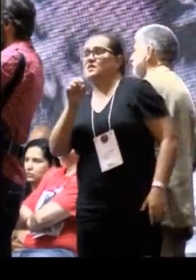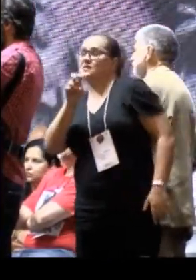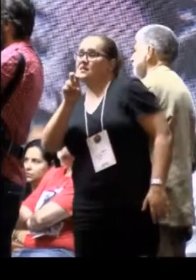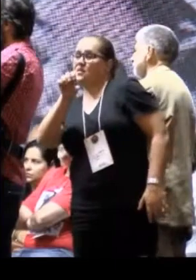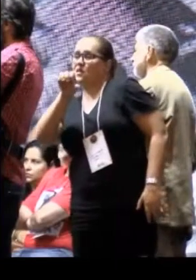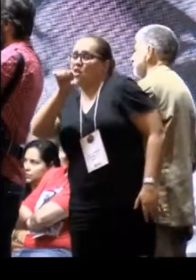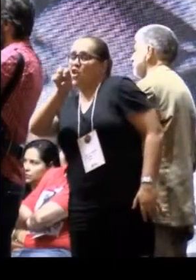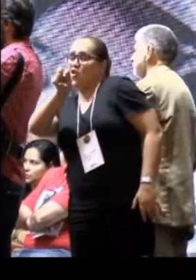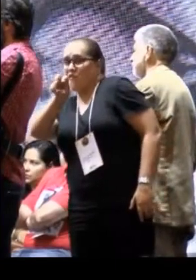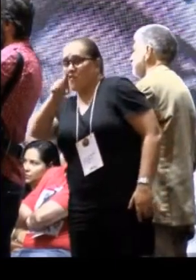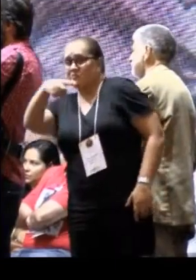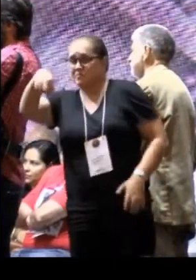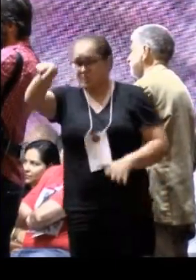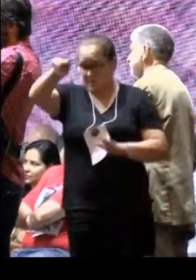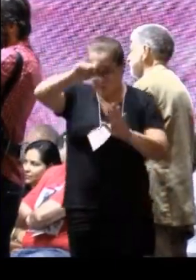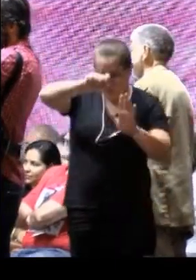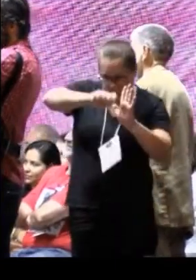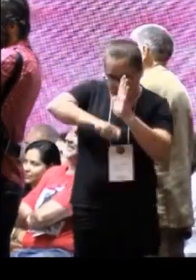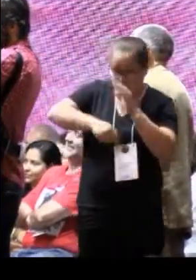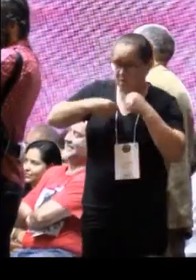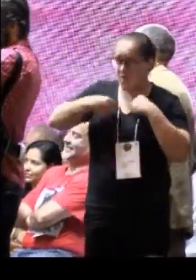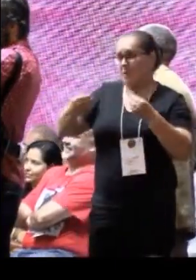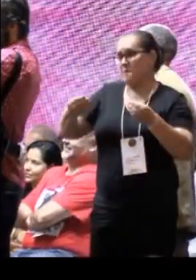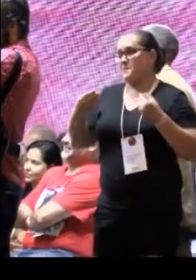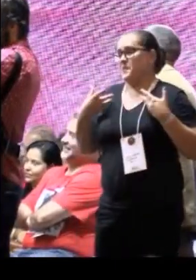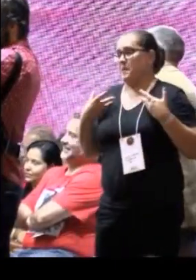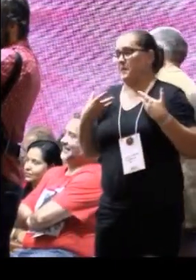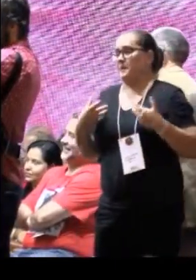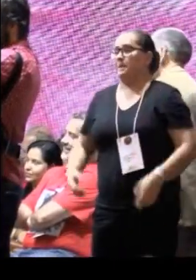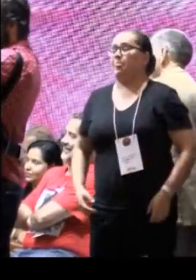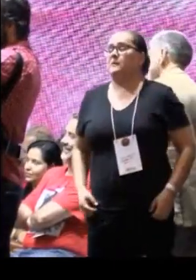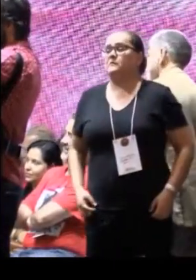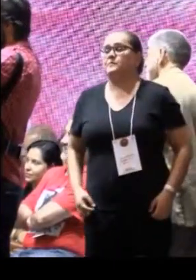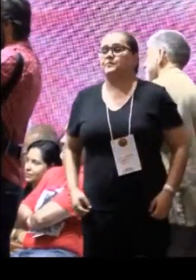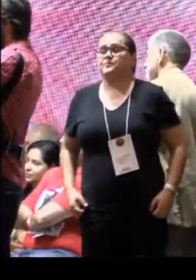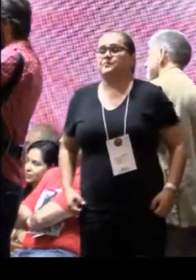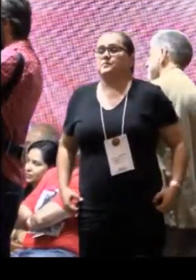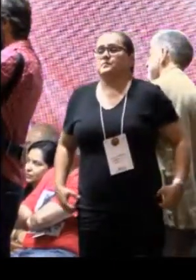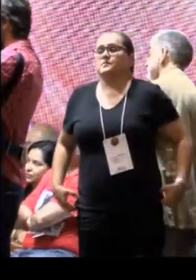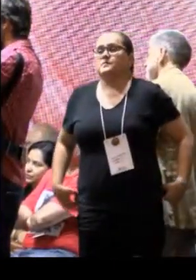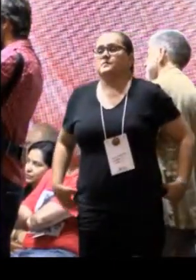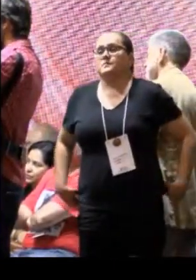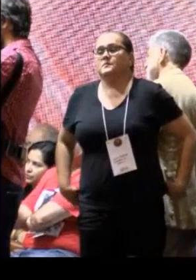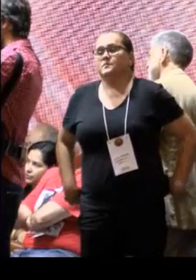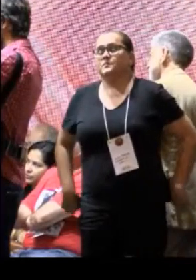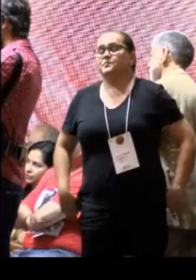2.061.595 assinaturas que vocês trouxeram. Muito obrigado. Quero